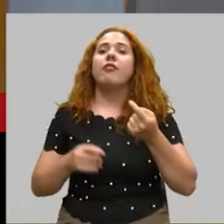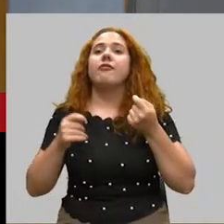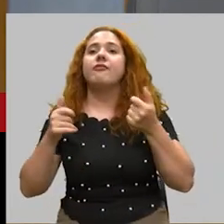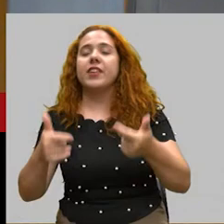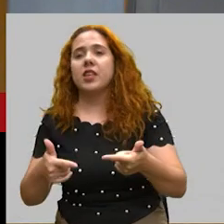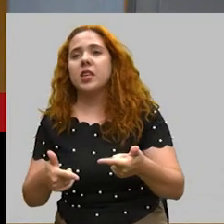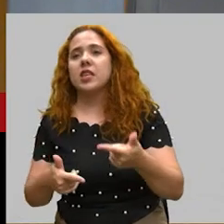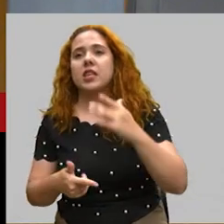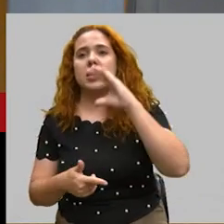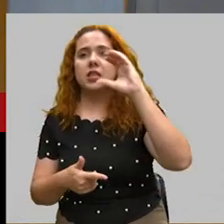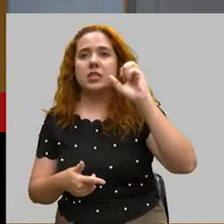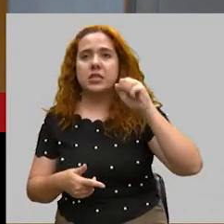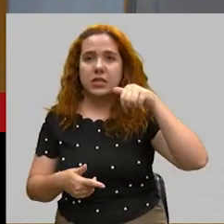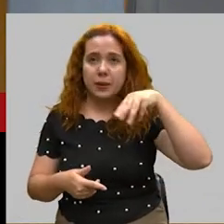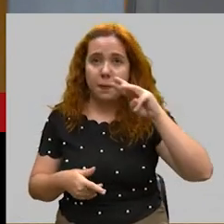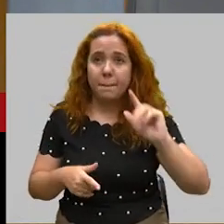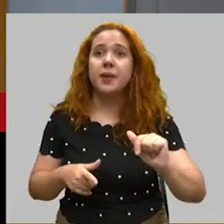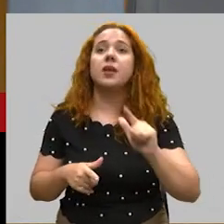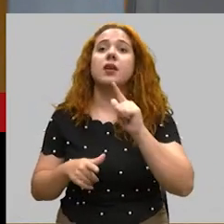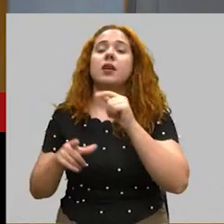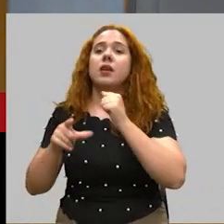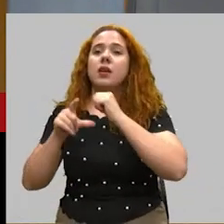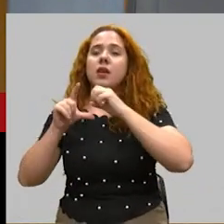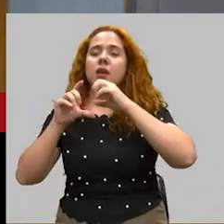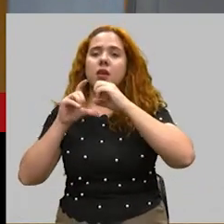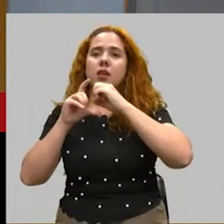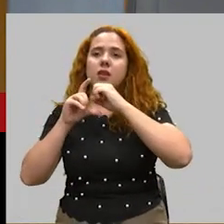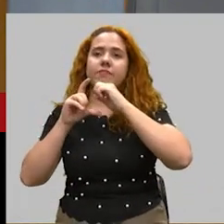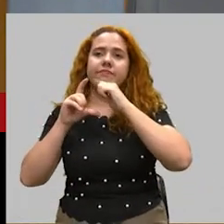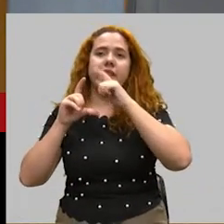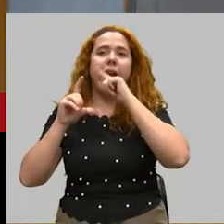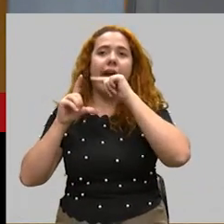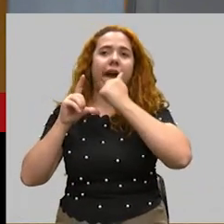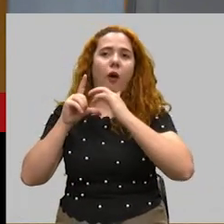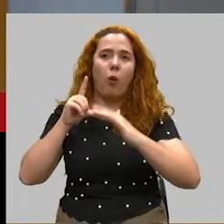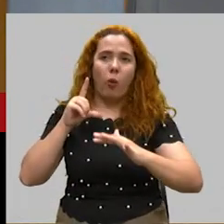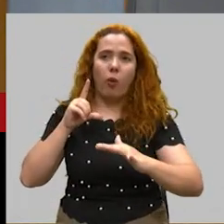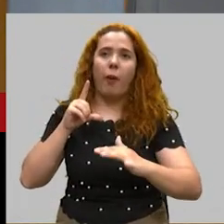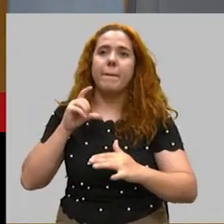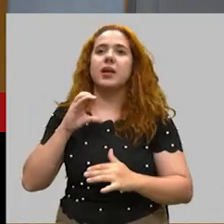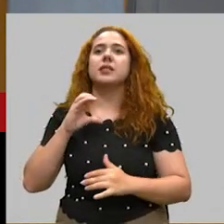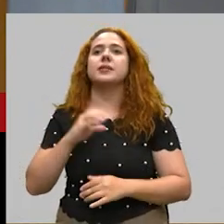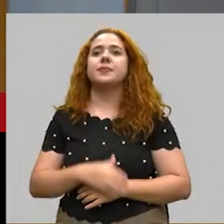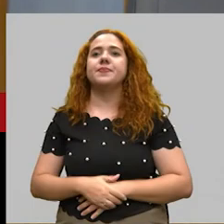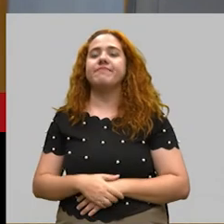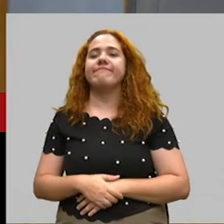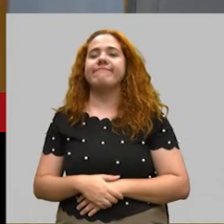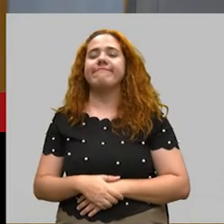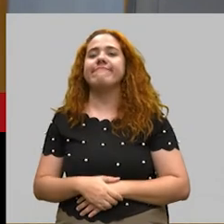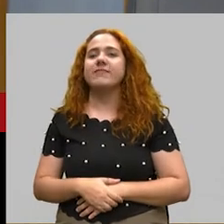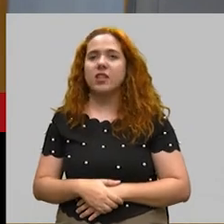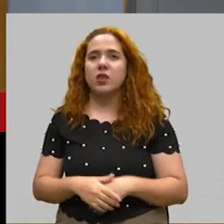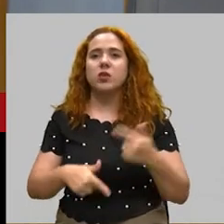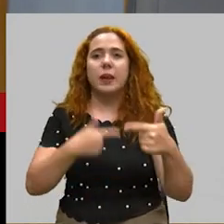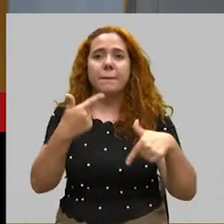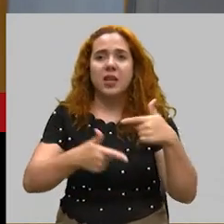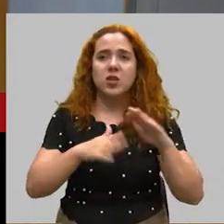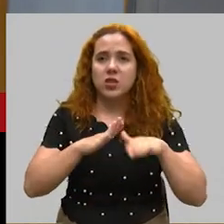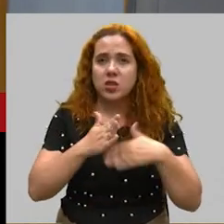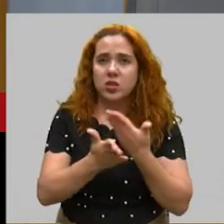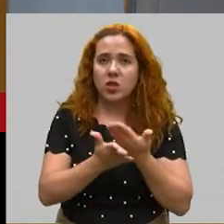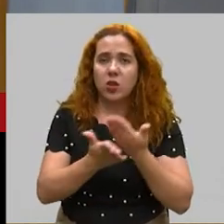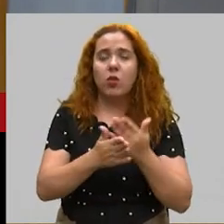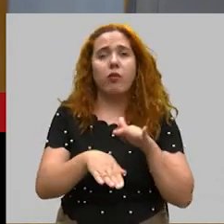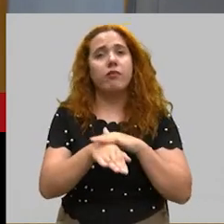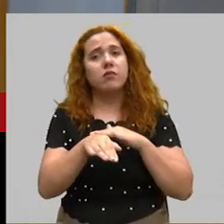fazerem uma leitura depois e conversarem sobre isso com seus professores na escola os os trabalhadores também as professoras também